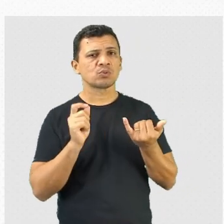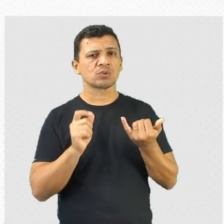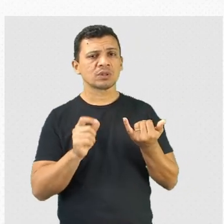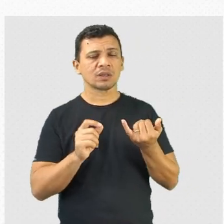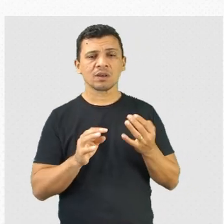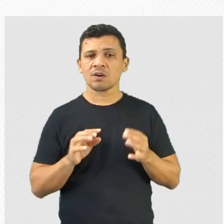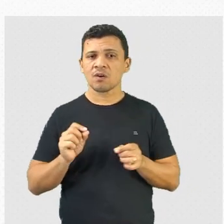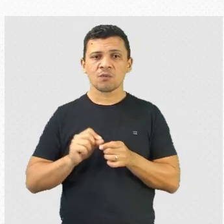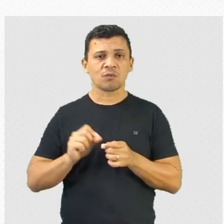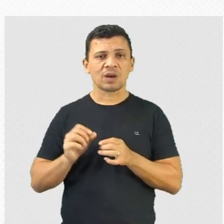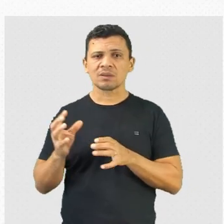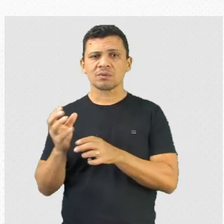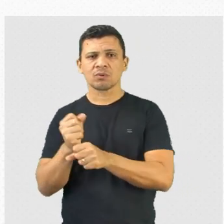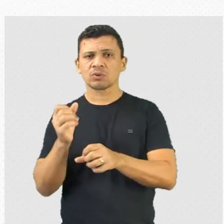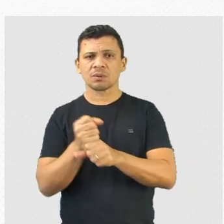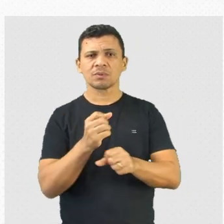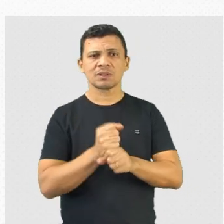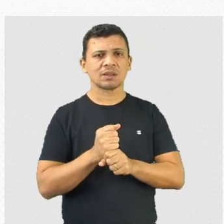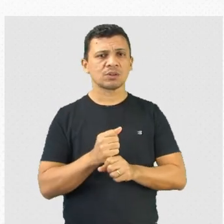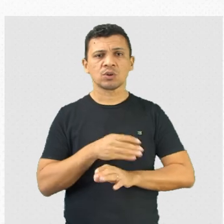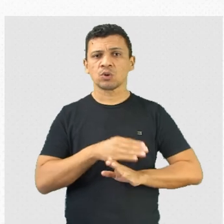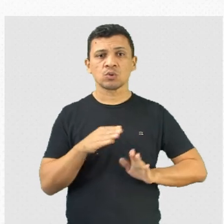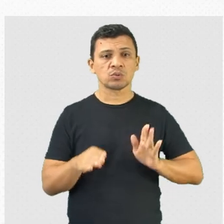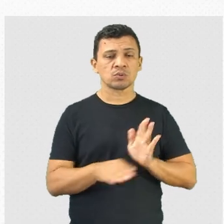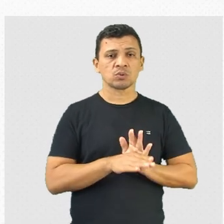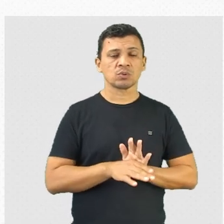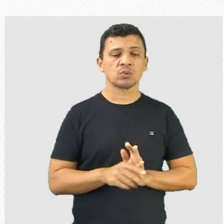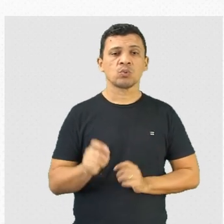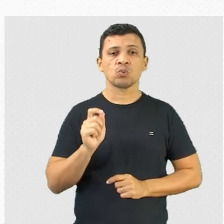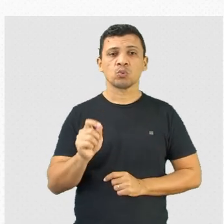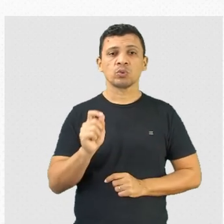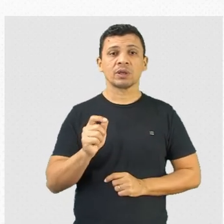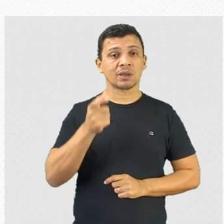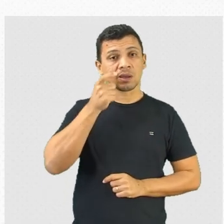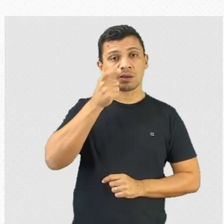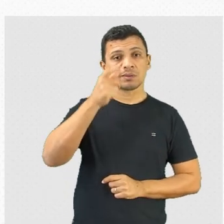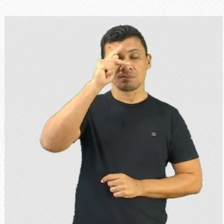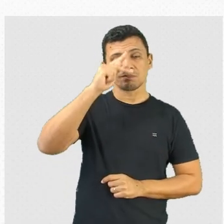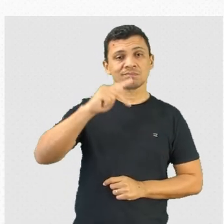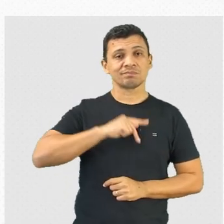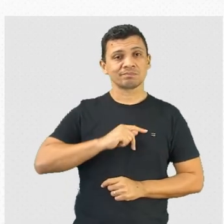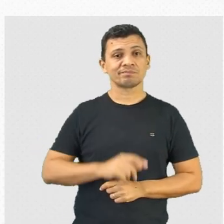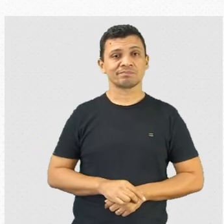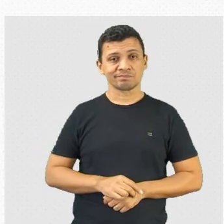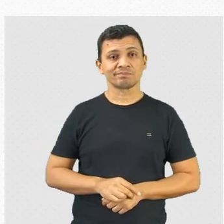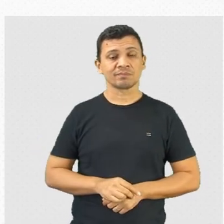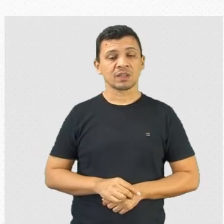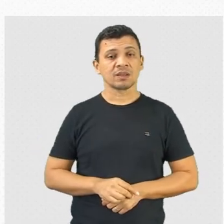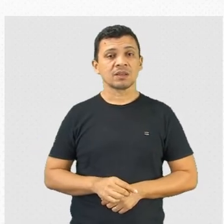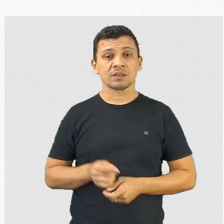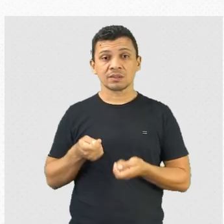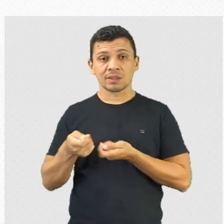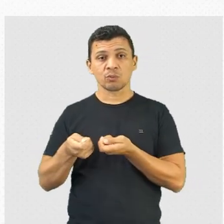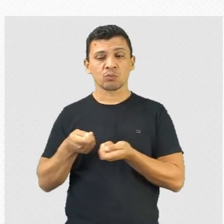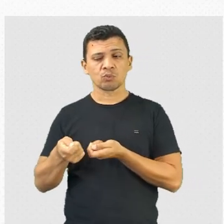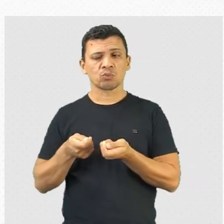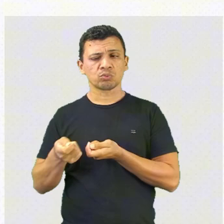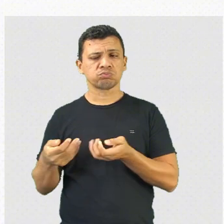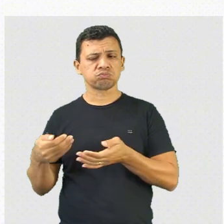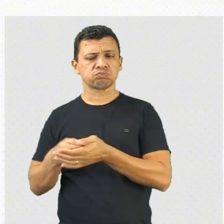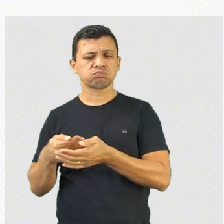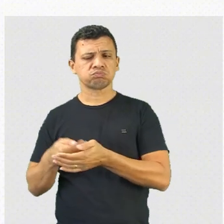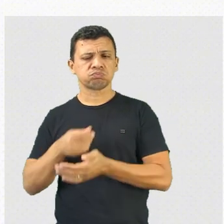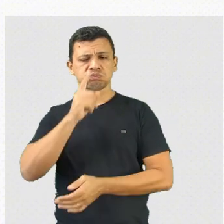a contabilidade do que seria de nosso interesse, né? Você vai ter um controle por detrás ali de quem